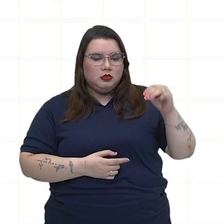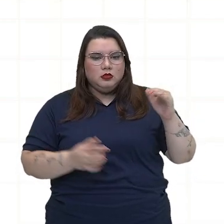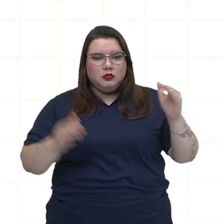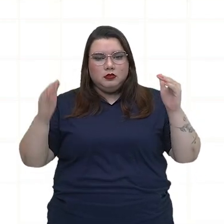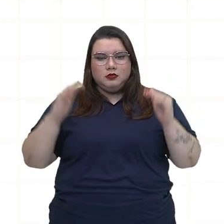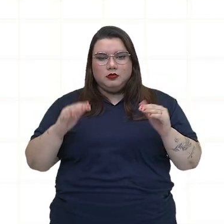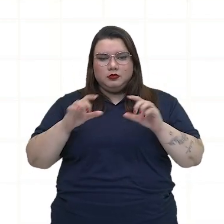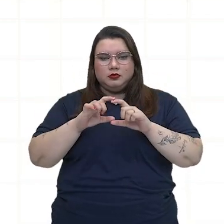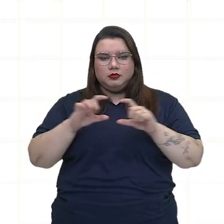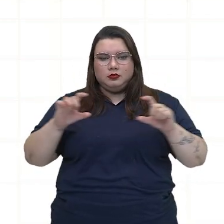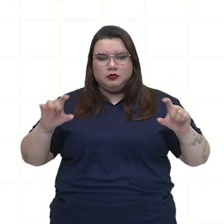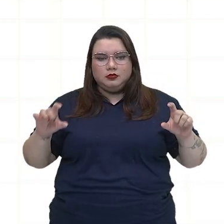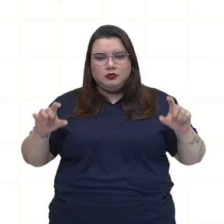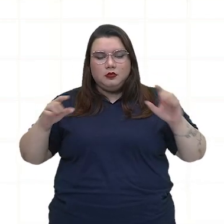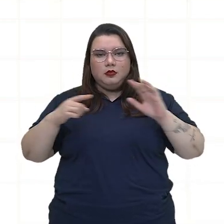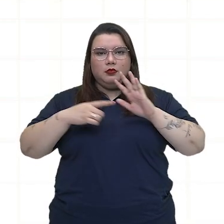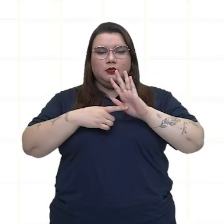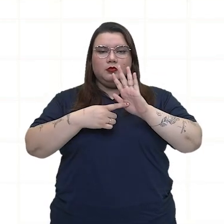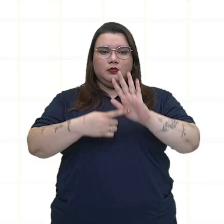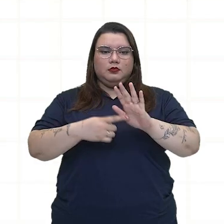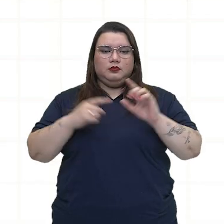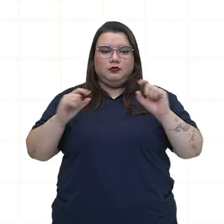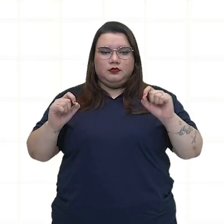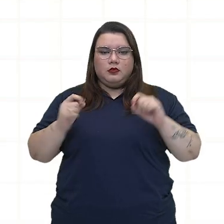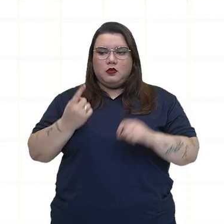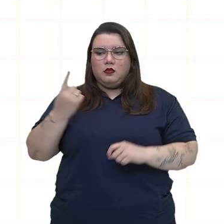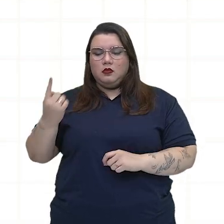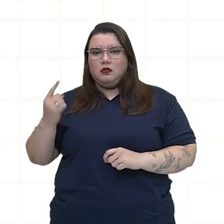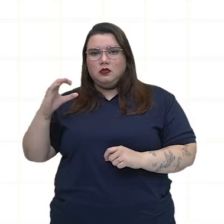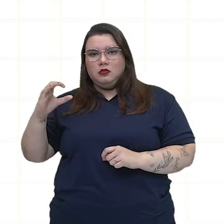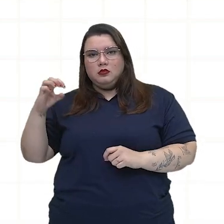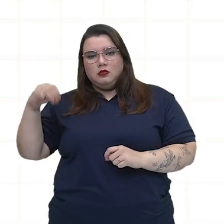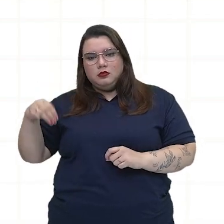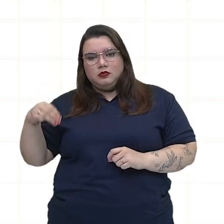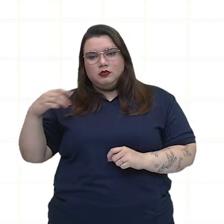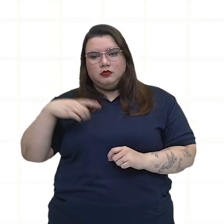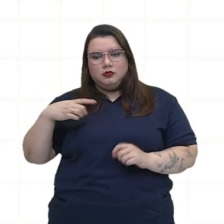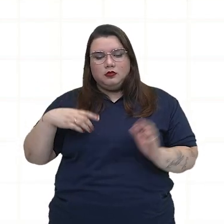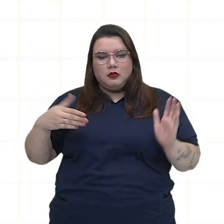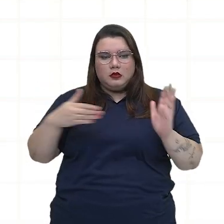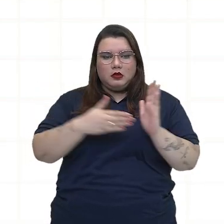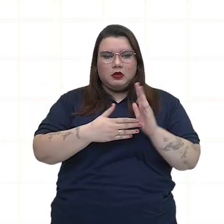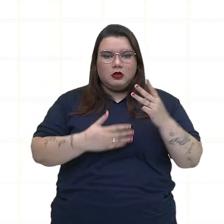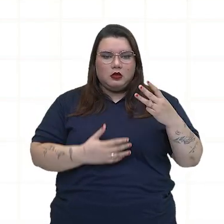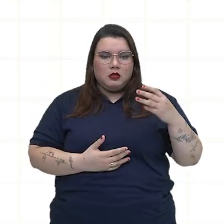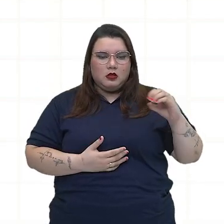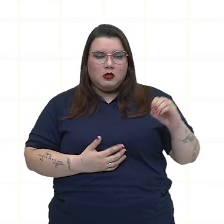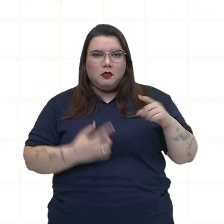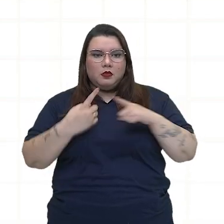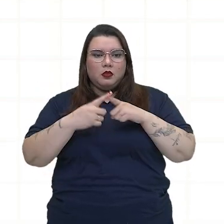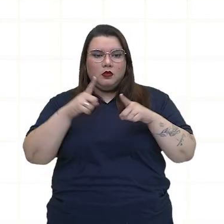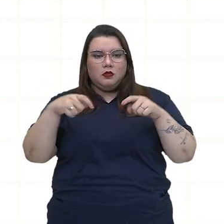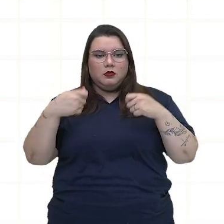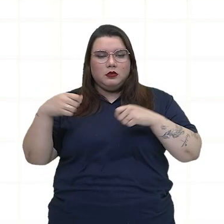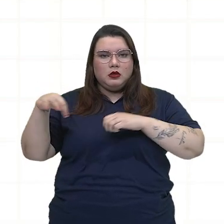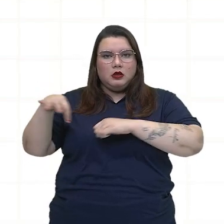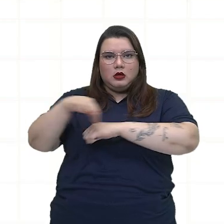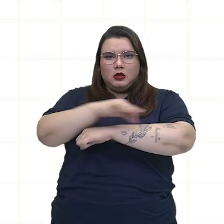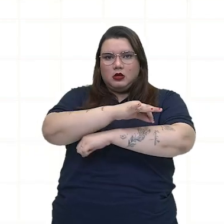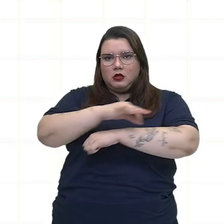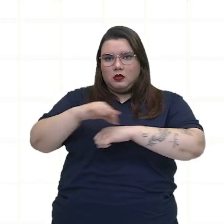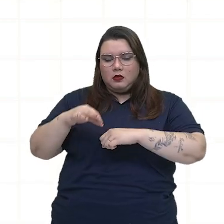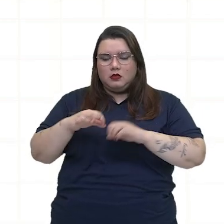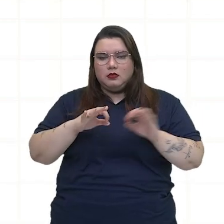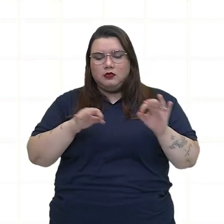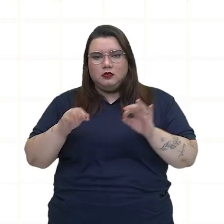de baixo, ela está indicando que 1 centímetro, ele já fez até 30, que tu não precisaria da régua. Ela já te traz